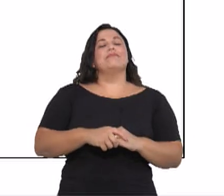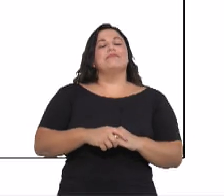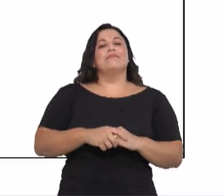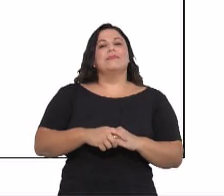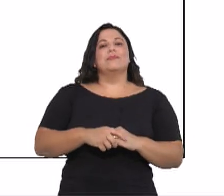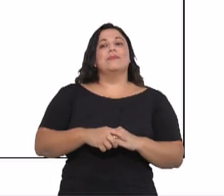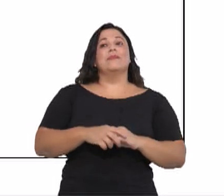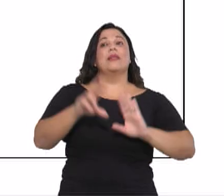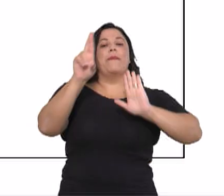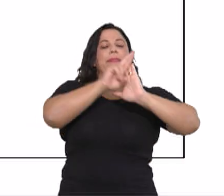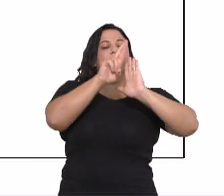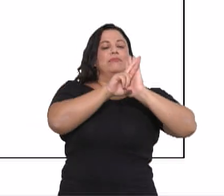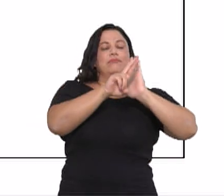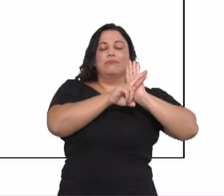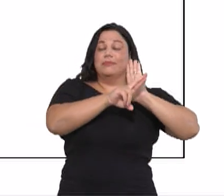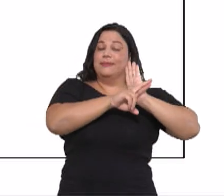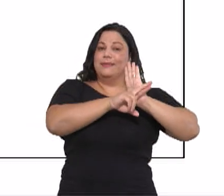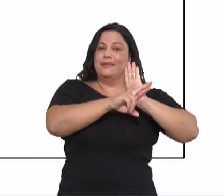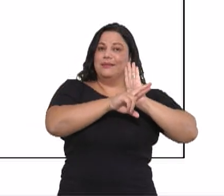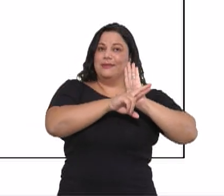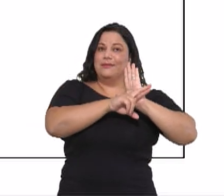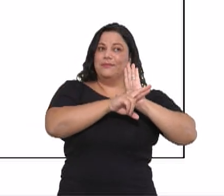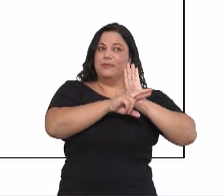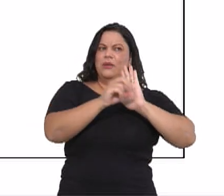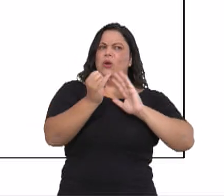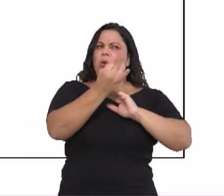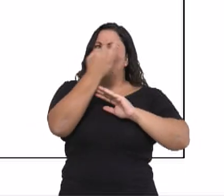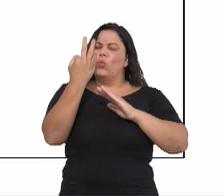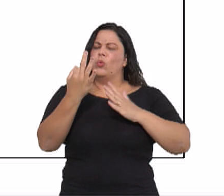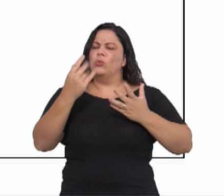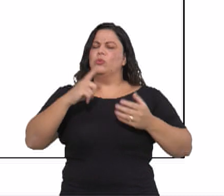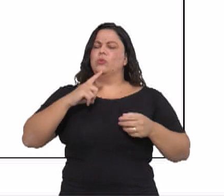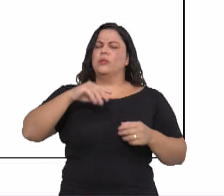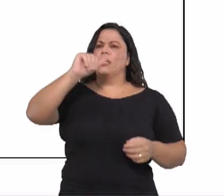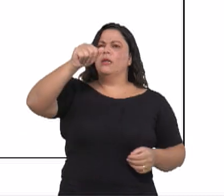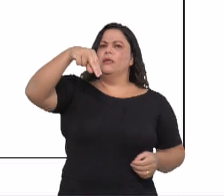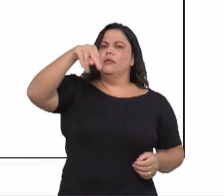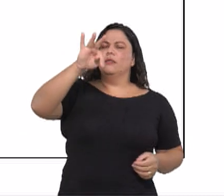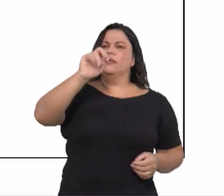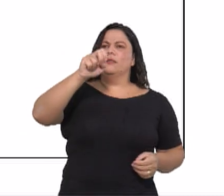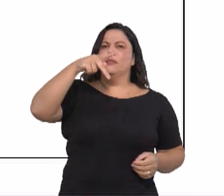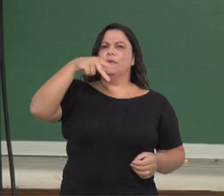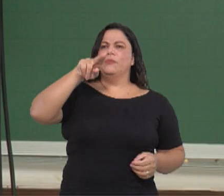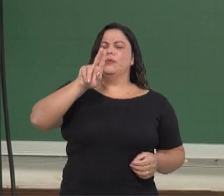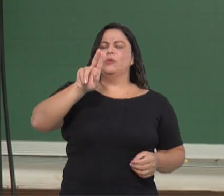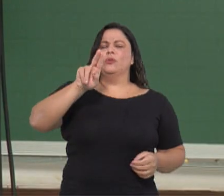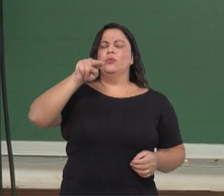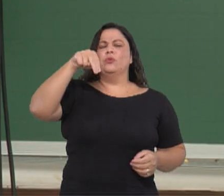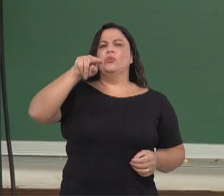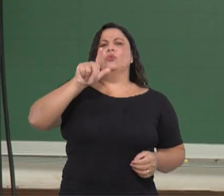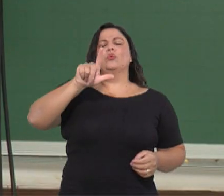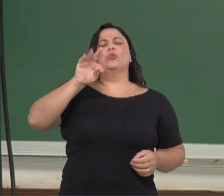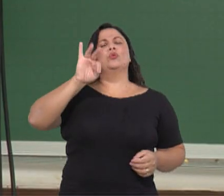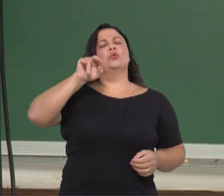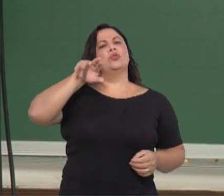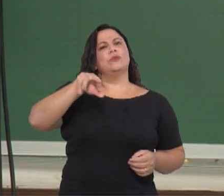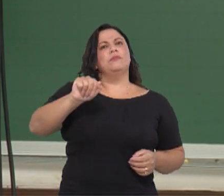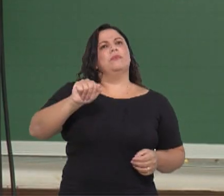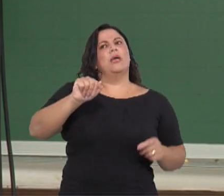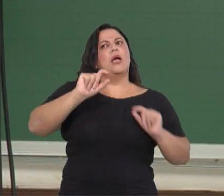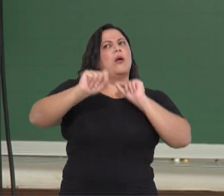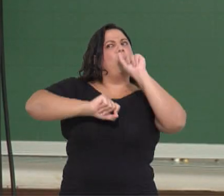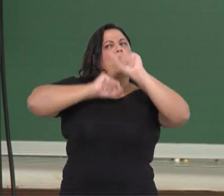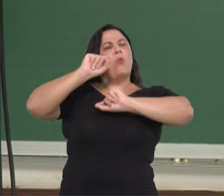mais uma regra que é quando eu tenho a antepenúltima sílaba tônica. Esta